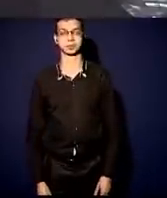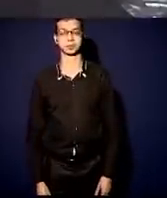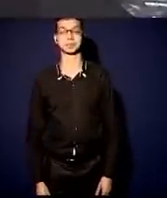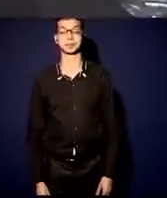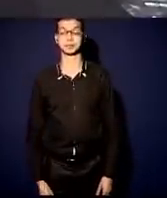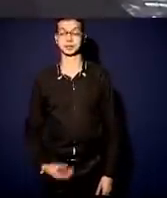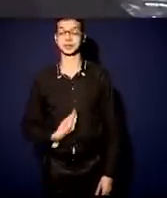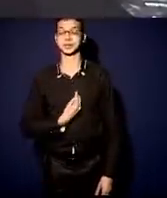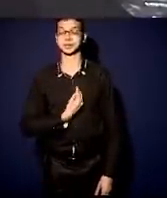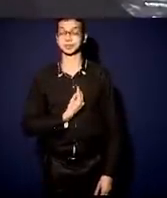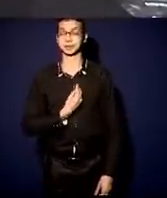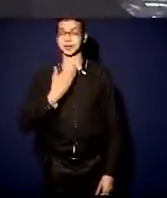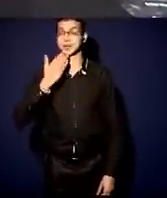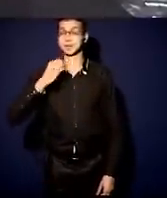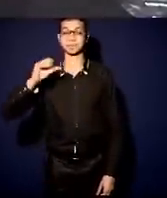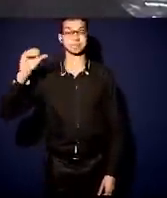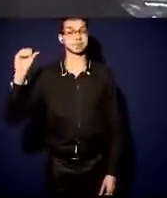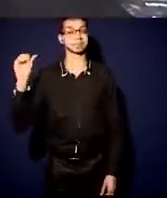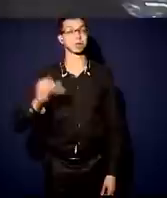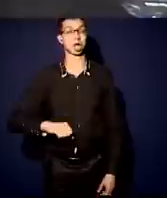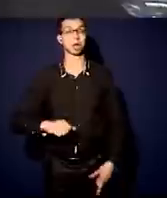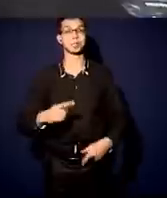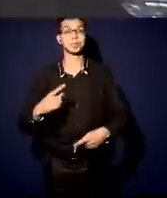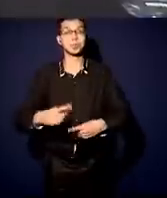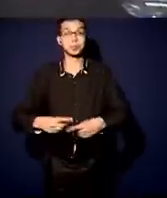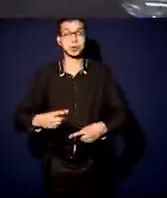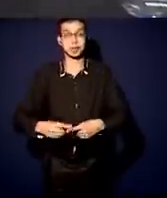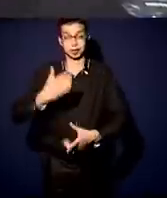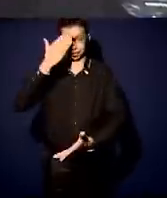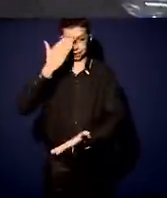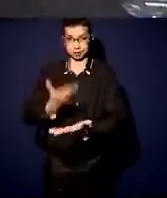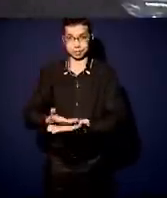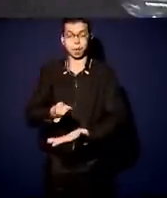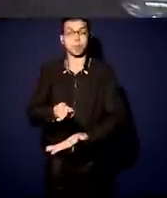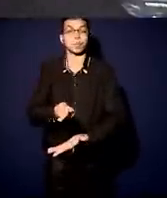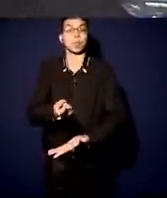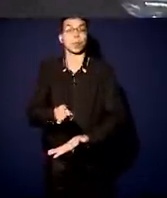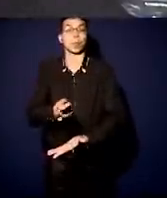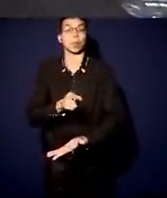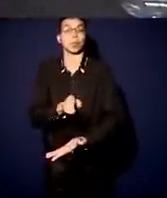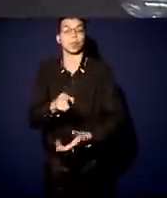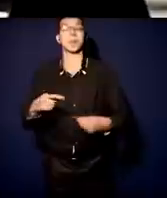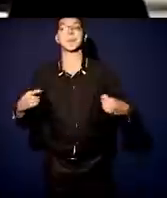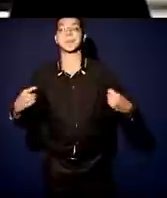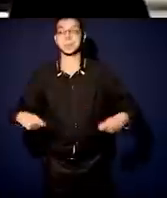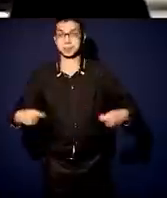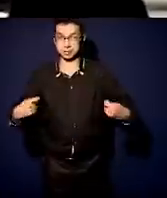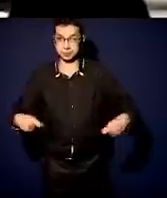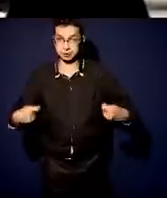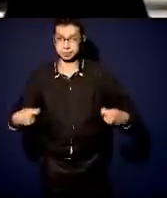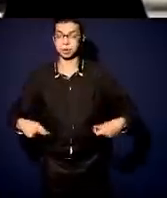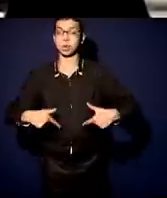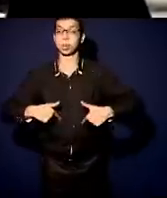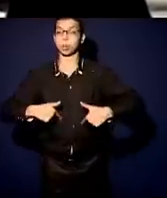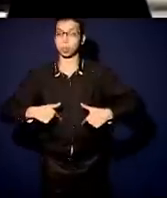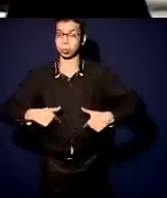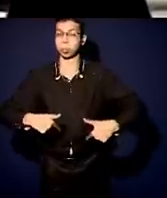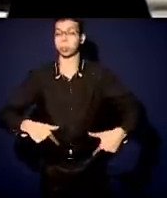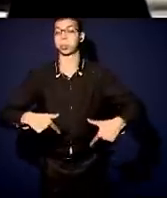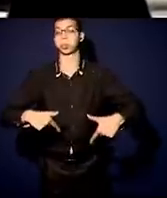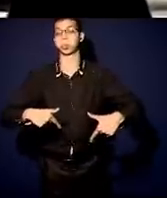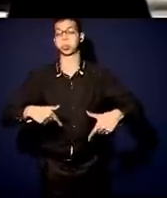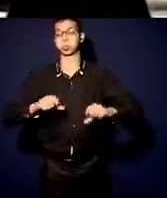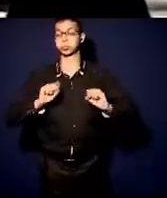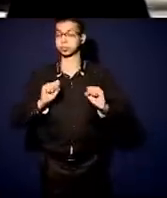situação porque você passa a ter menos credibilidade você precisa trabalhar mais duro para